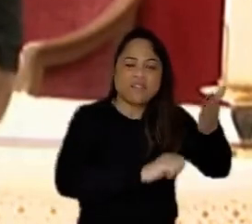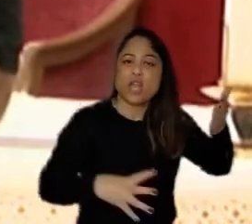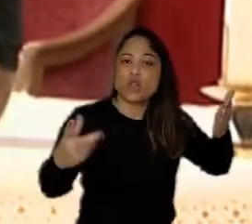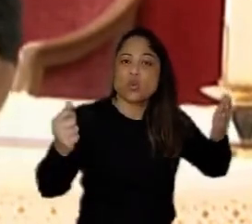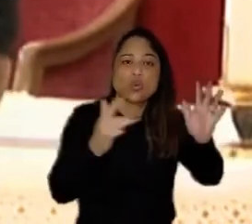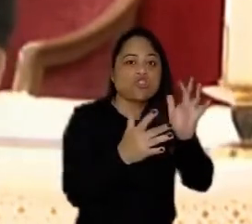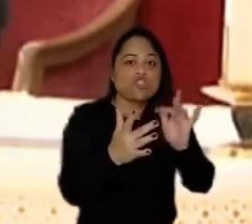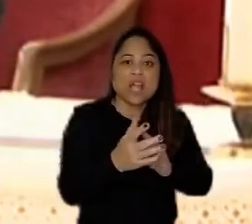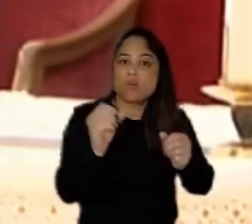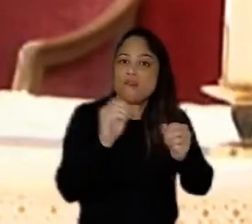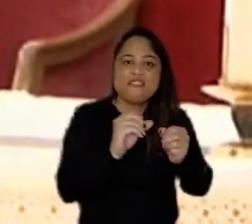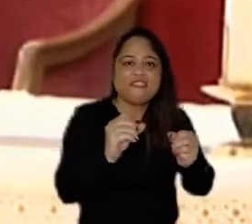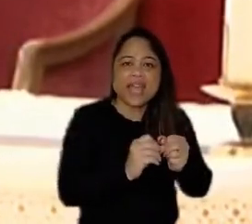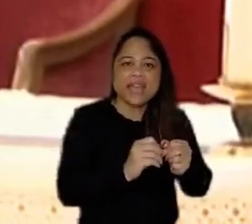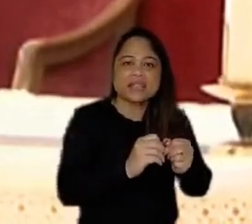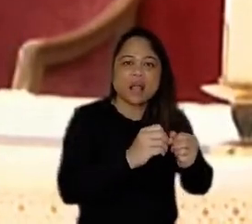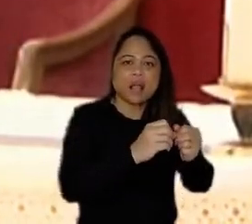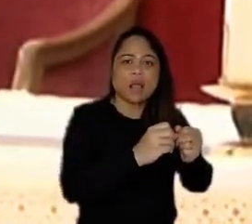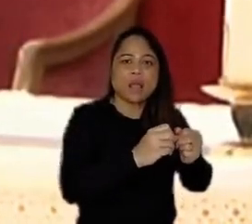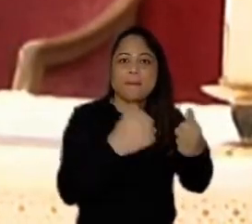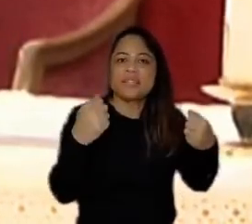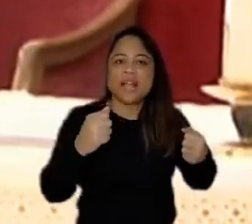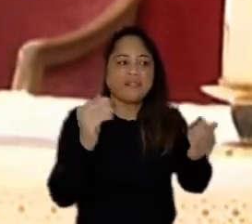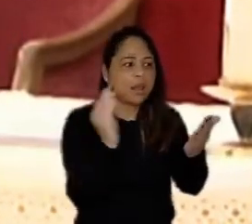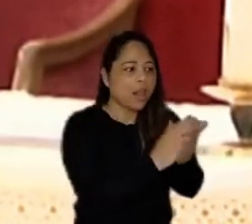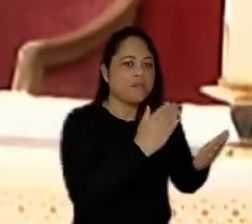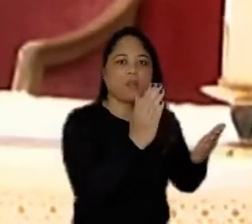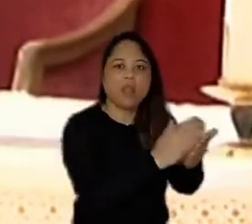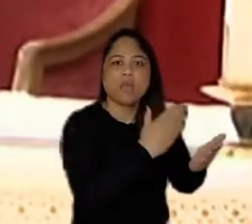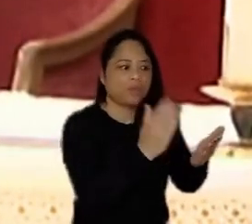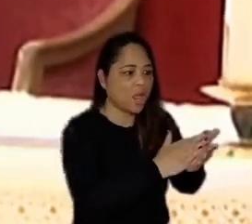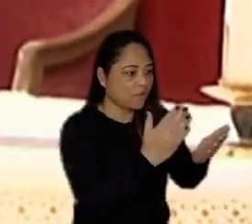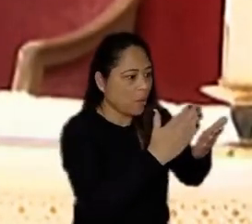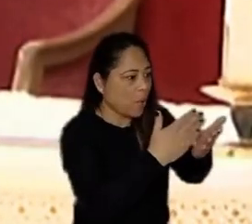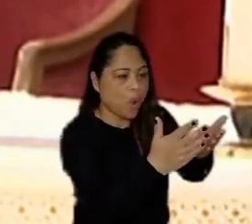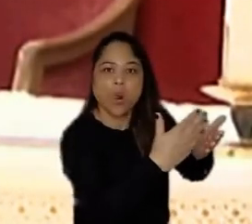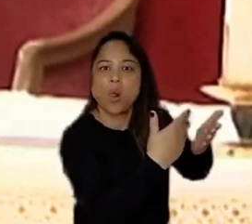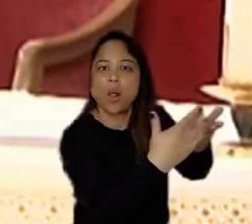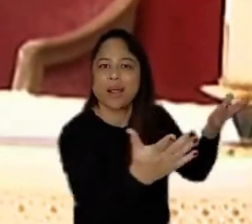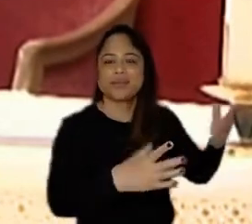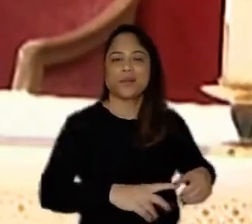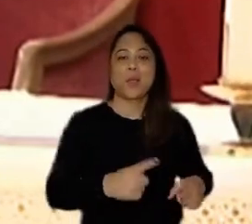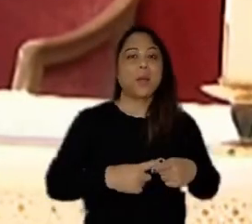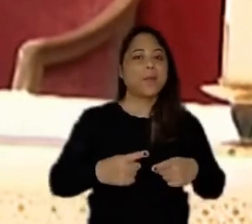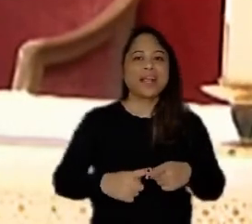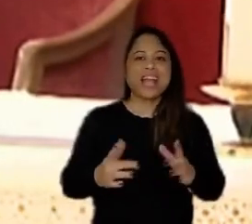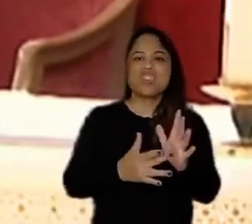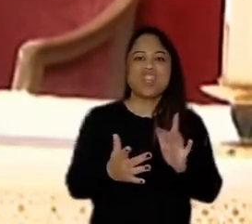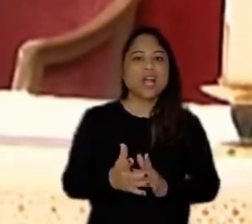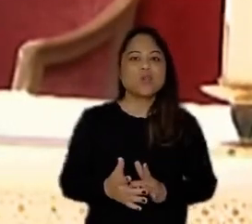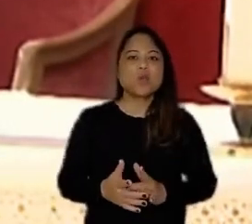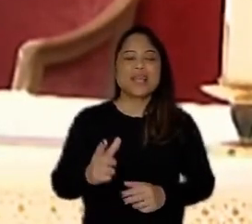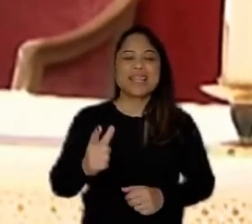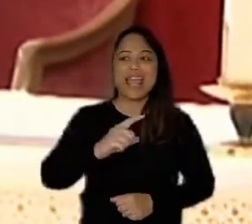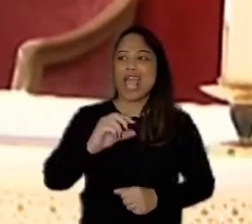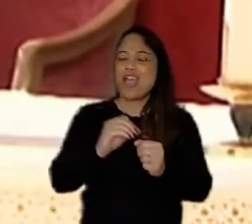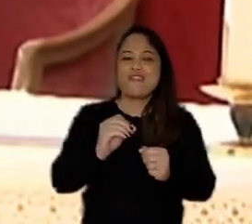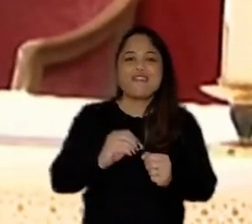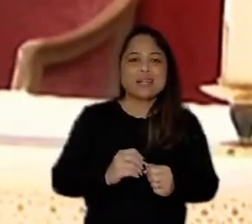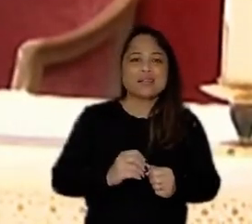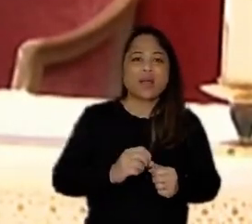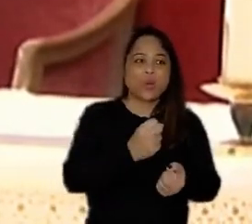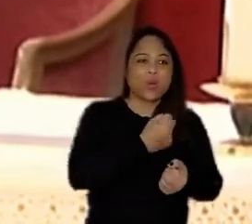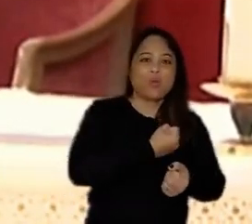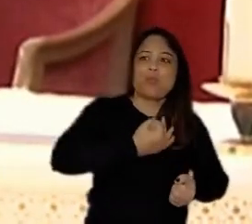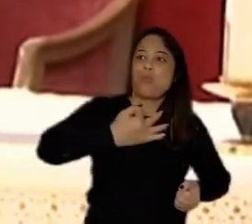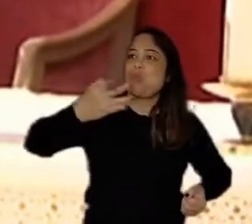mundo. Mas a Bíblia só fala de 24. Desses 24 são 3 ressurreições de mortos, são 3 libertações de demônios e são